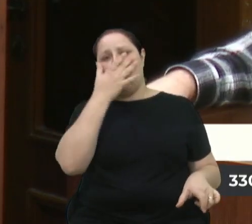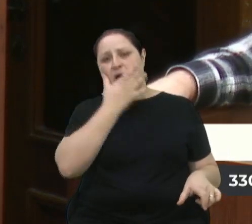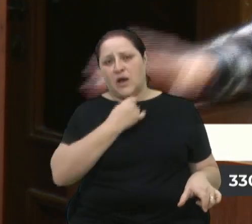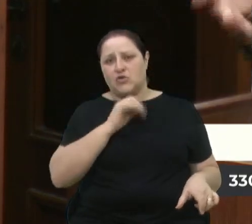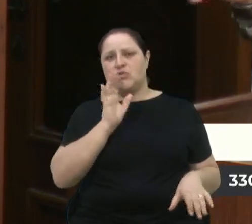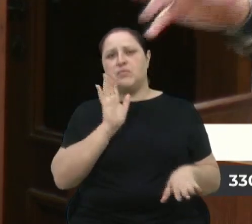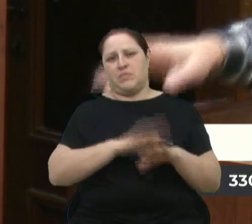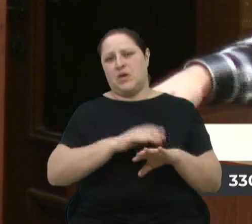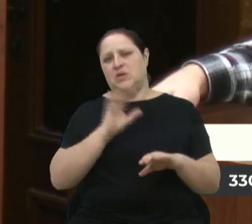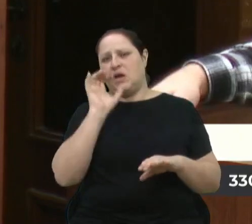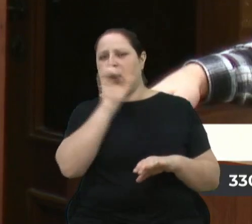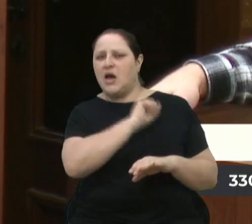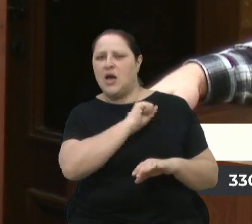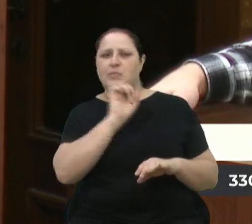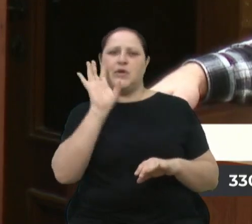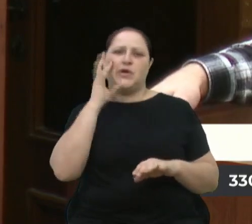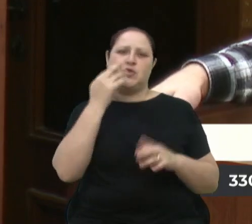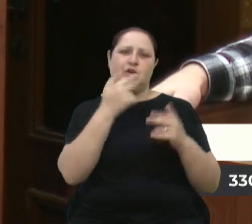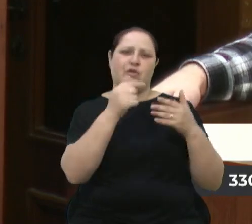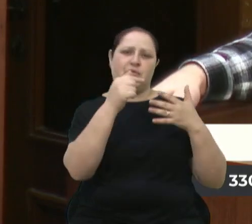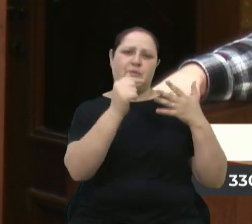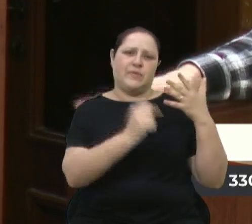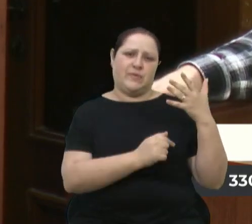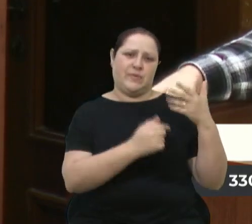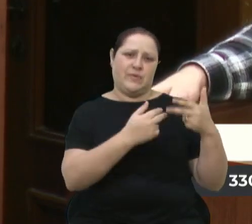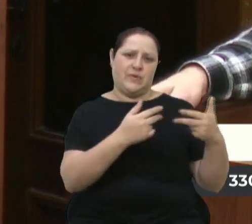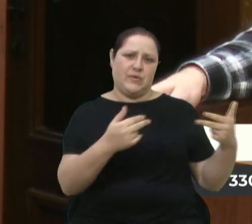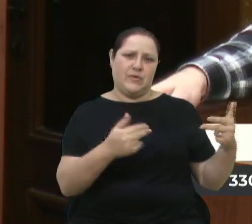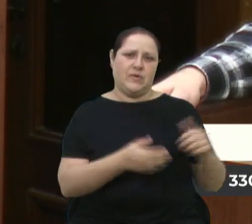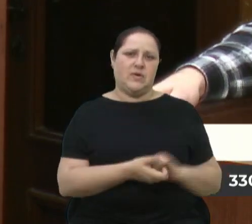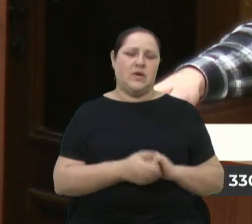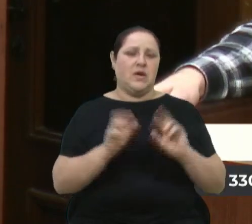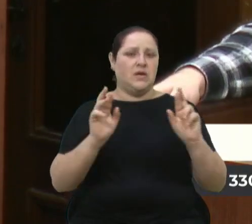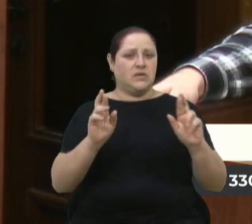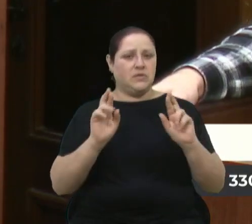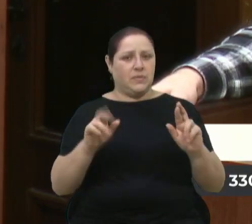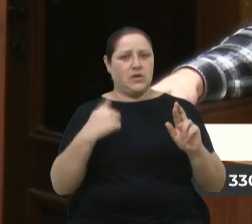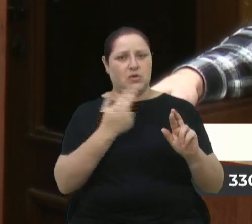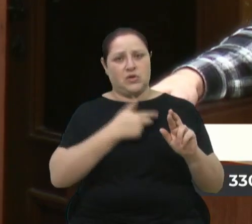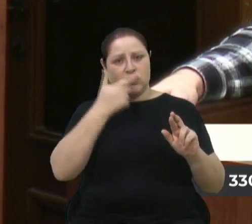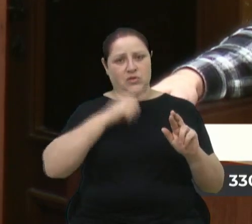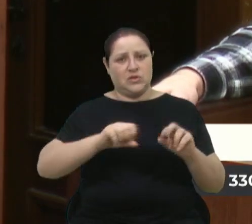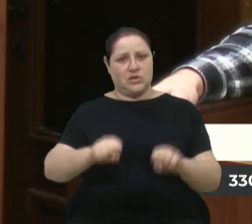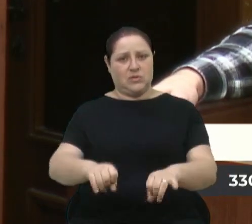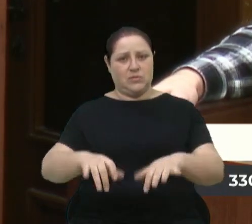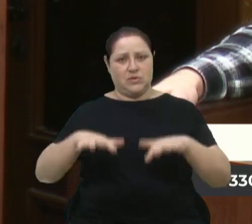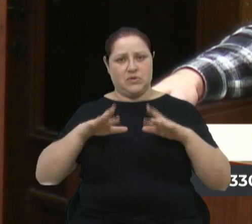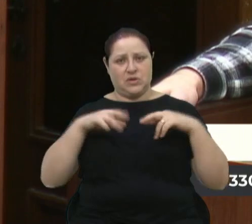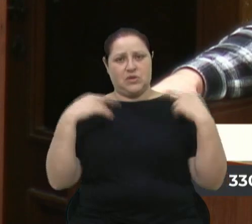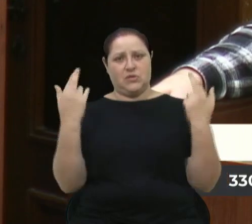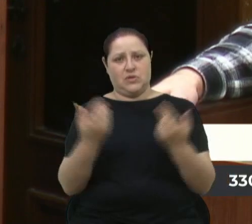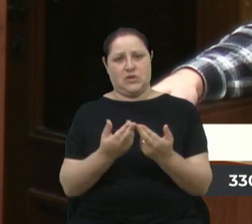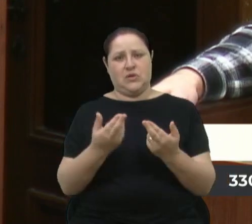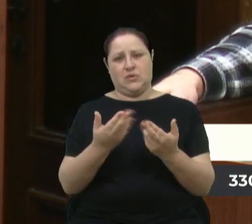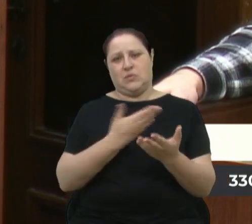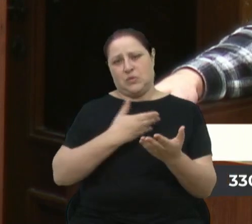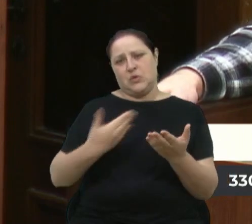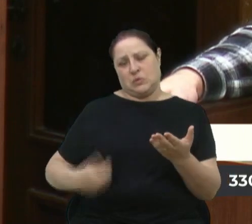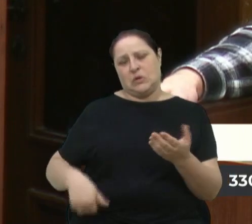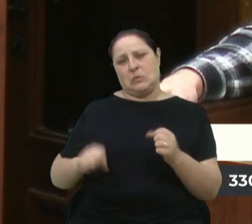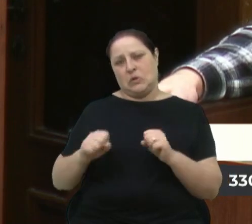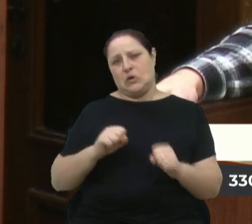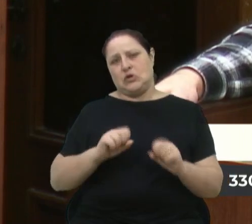objetivo e rápido para resolver algumas questões, e espero que a gente tenha essa audiência pública, reunião pública, pode ser uma reunião